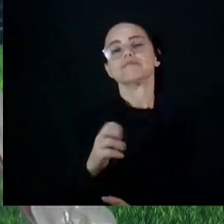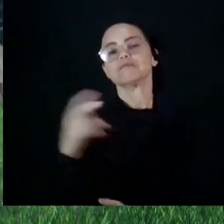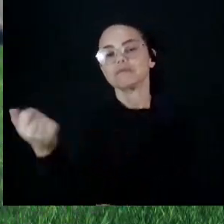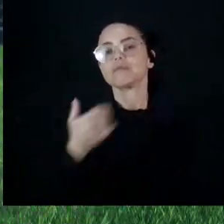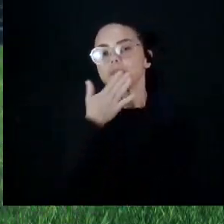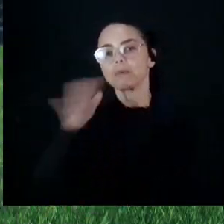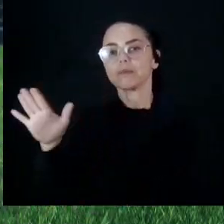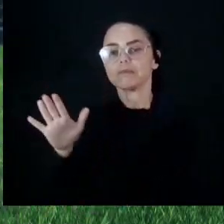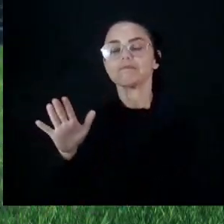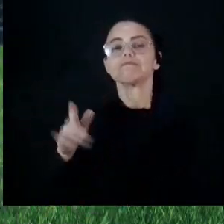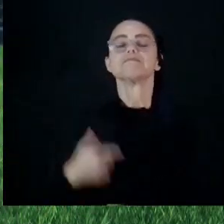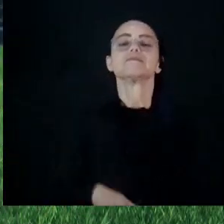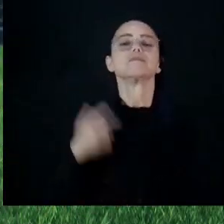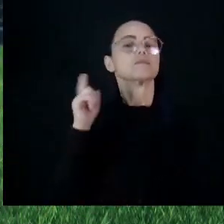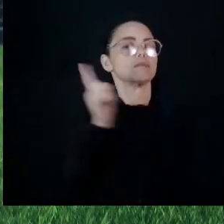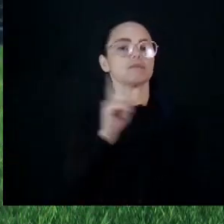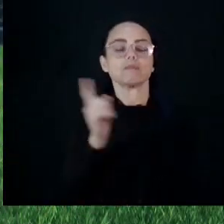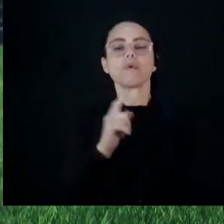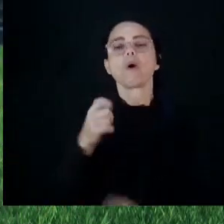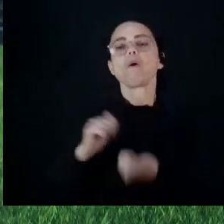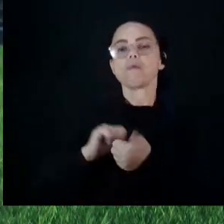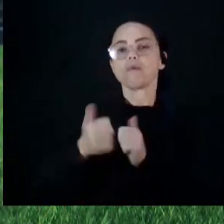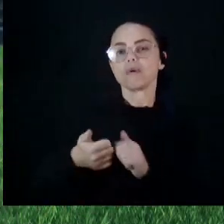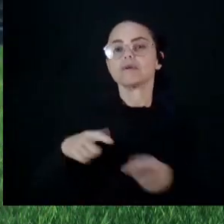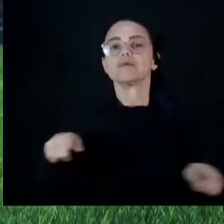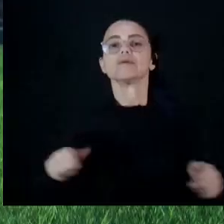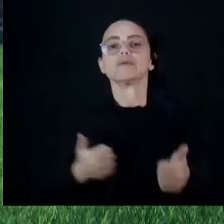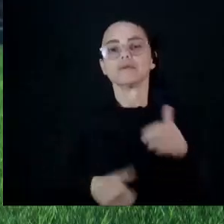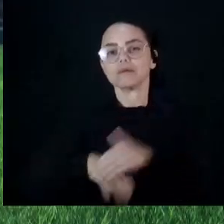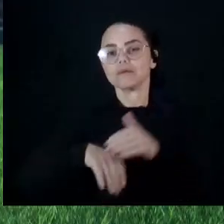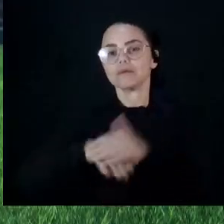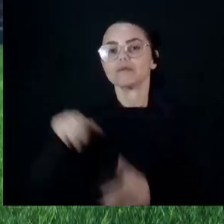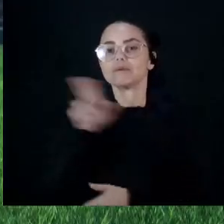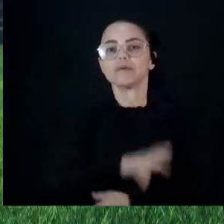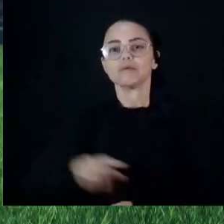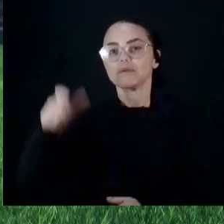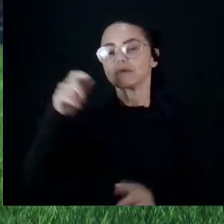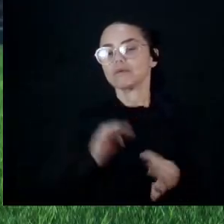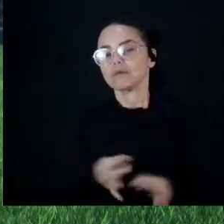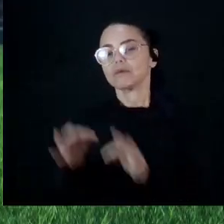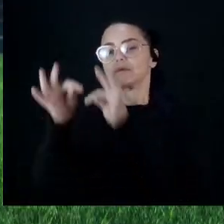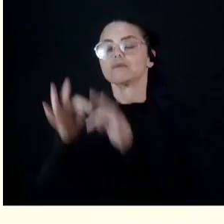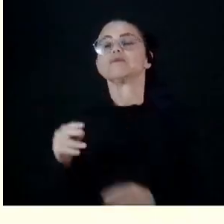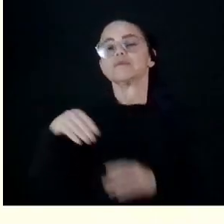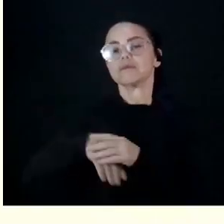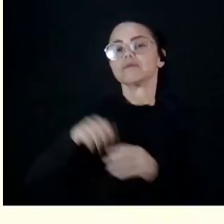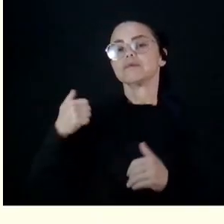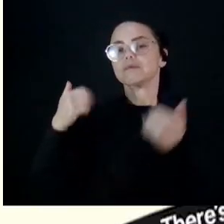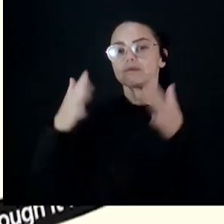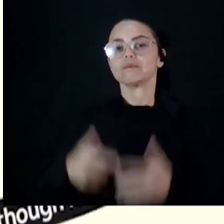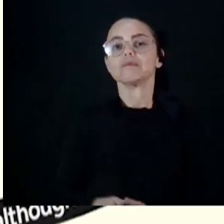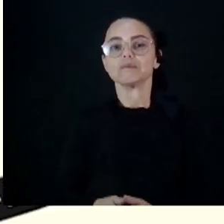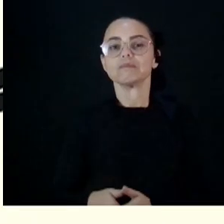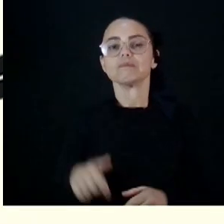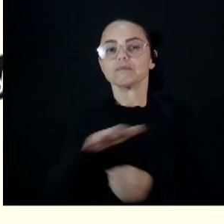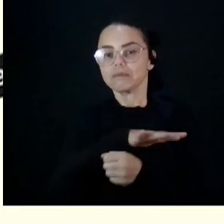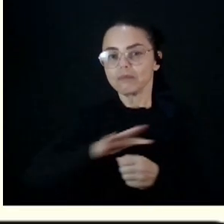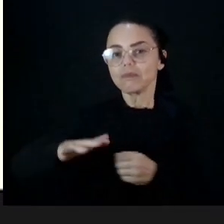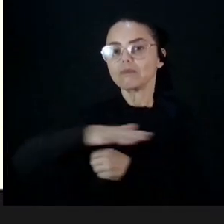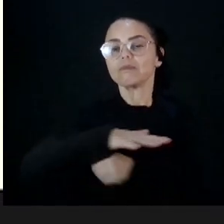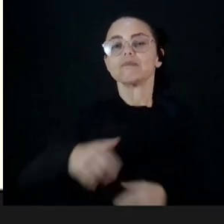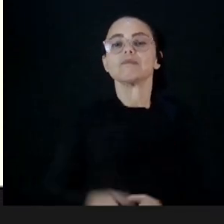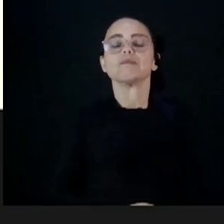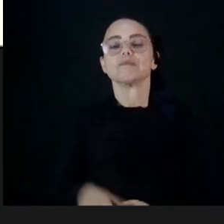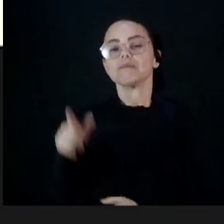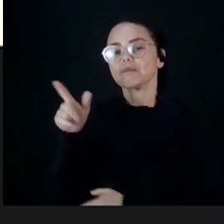marco não apenas no futebol, mas também no uso da tecnologia, dentro e fora de campo. E claro, no último bloco, tem